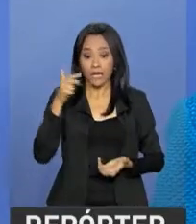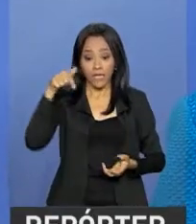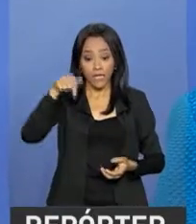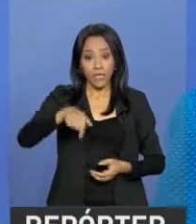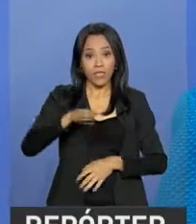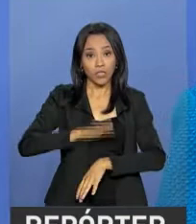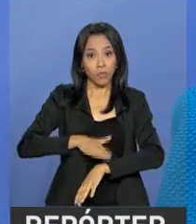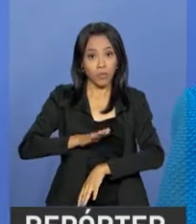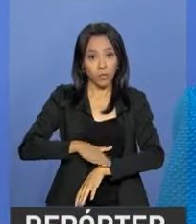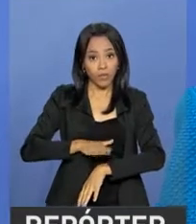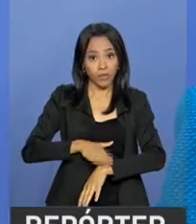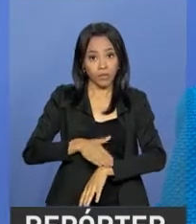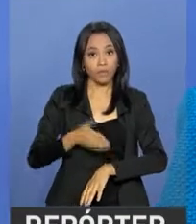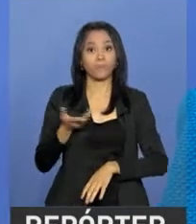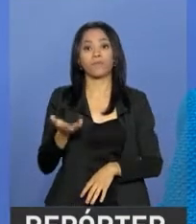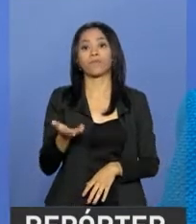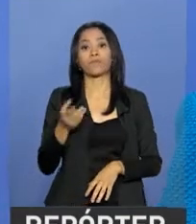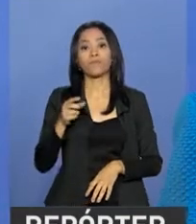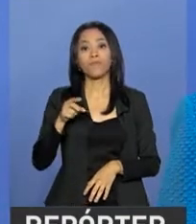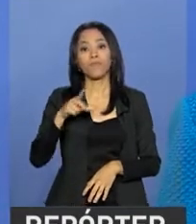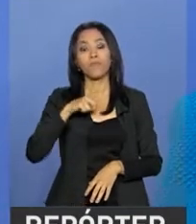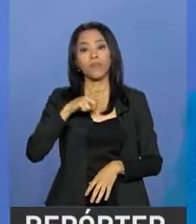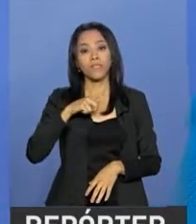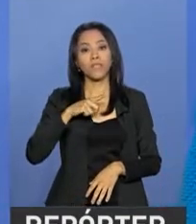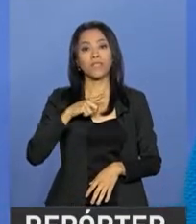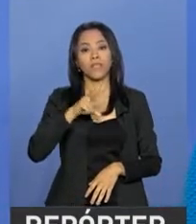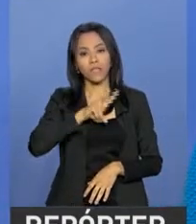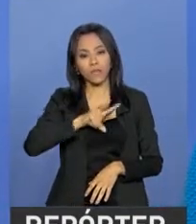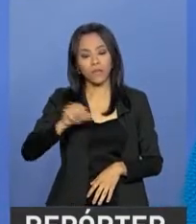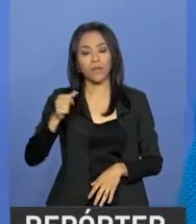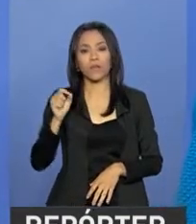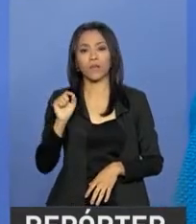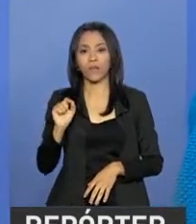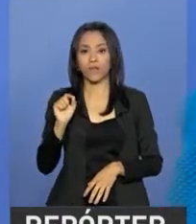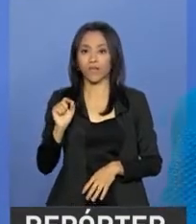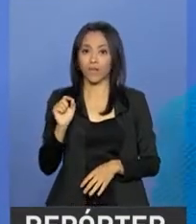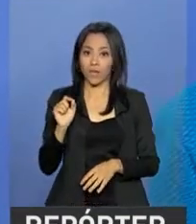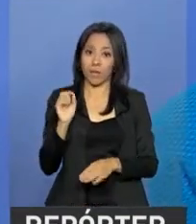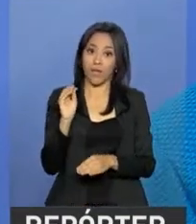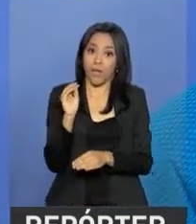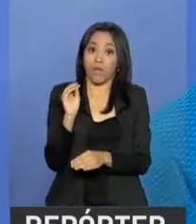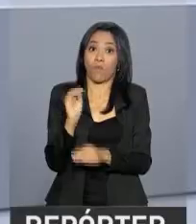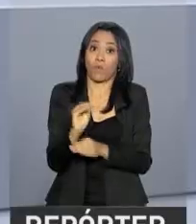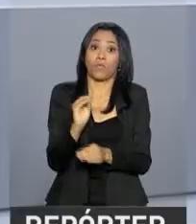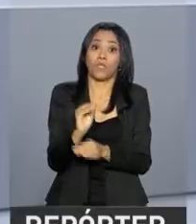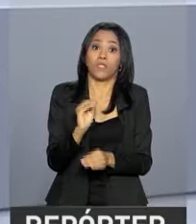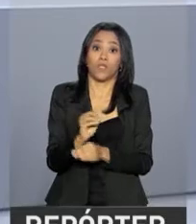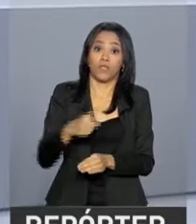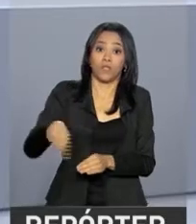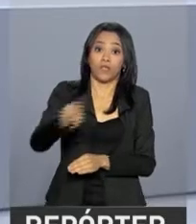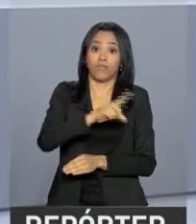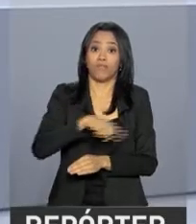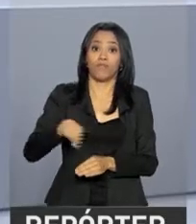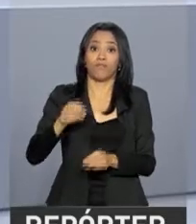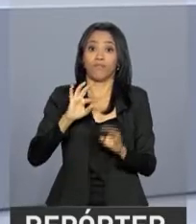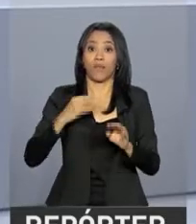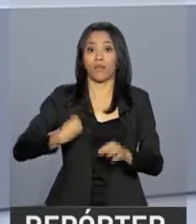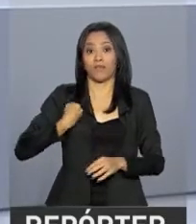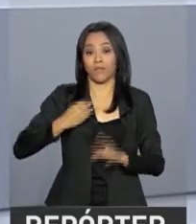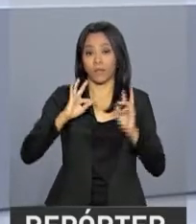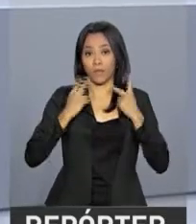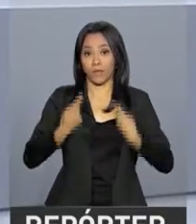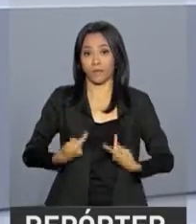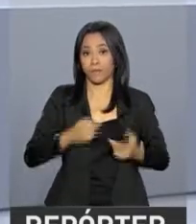faz algo não só em prol do brasil mas é o que também ajuda a salvar 1 a 0 a própria existência humana e estamos em